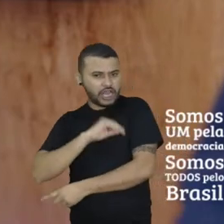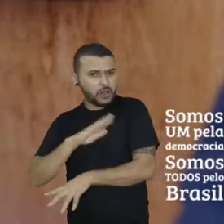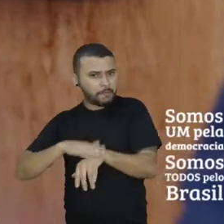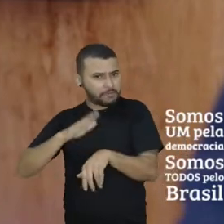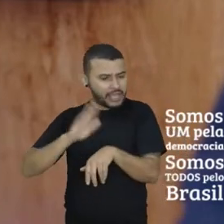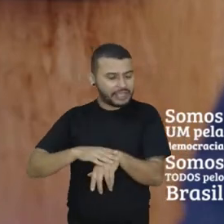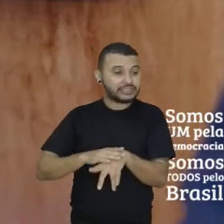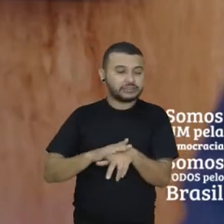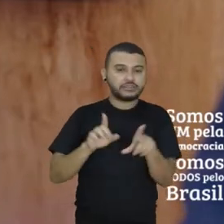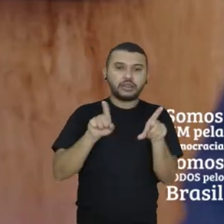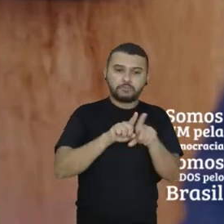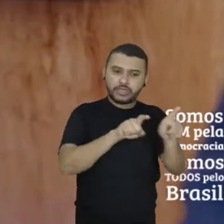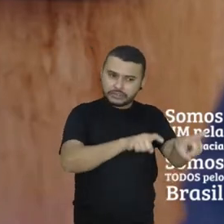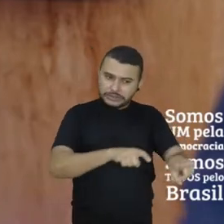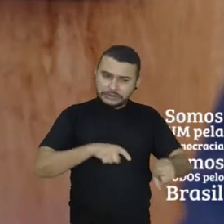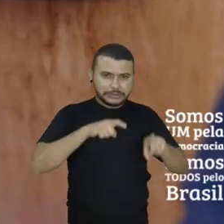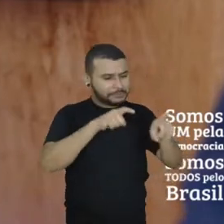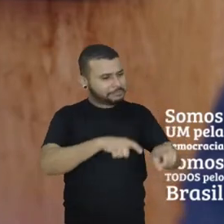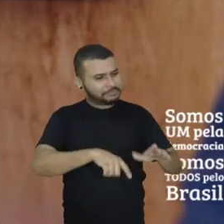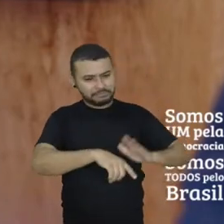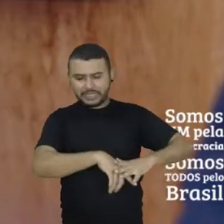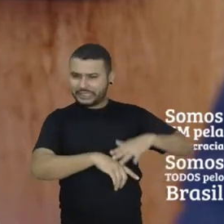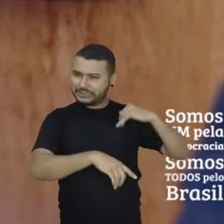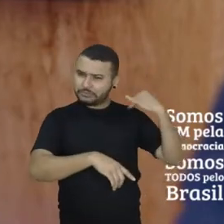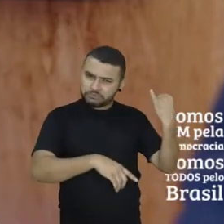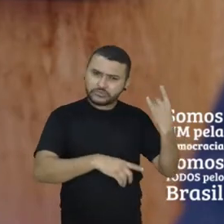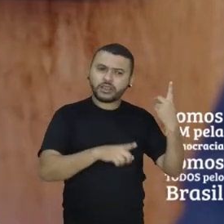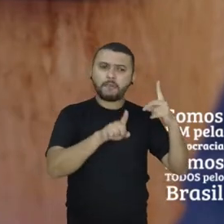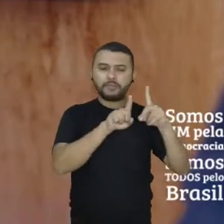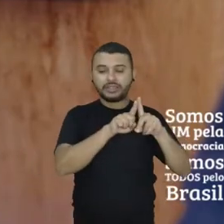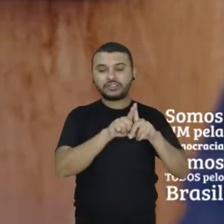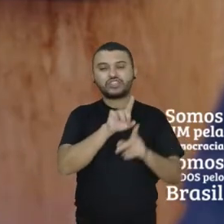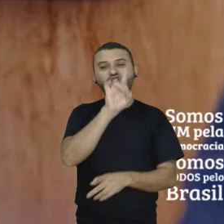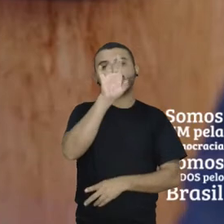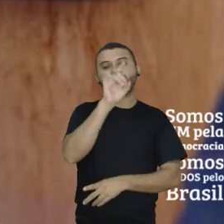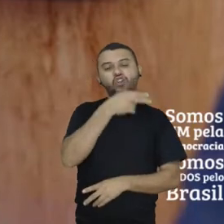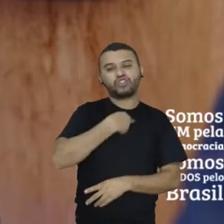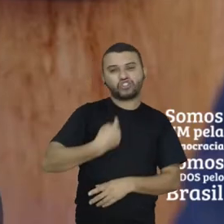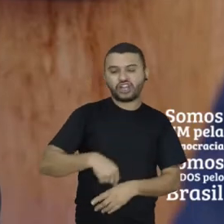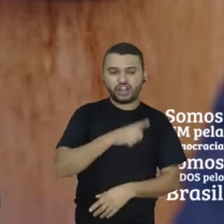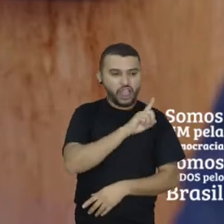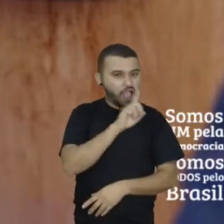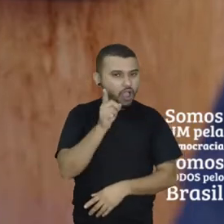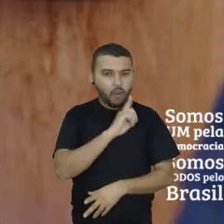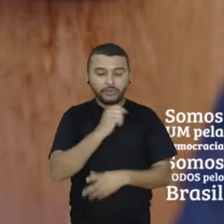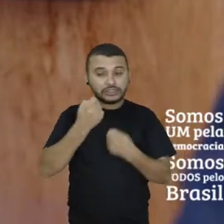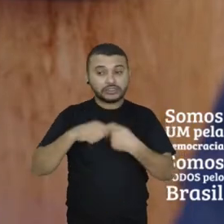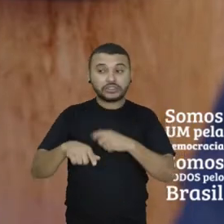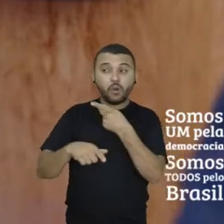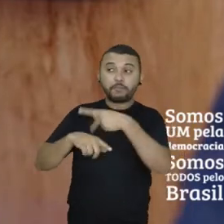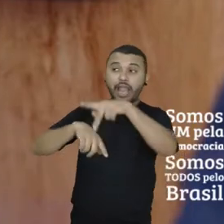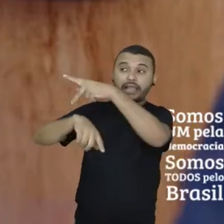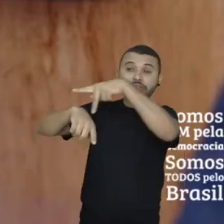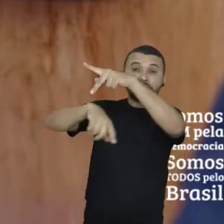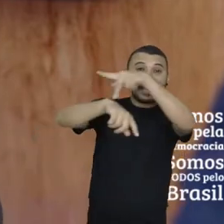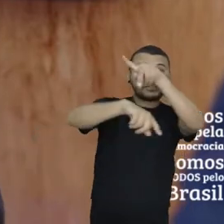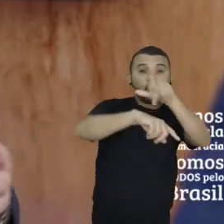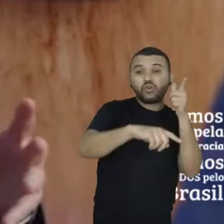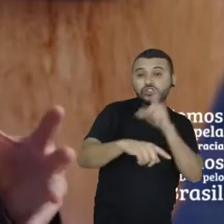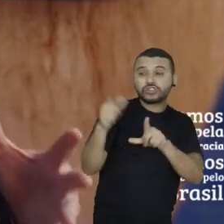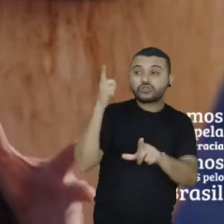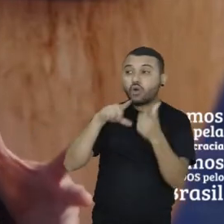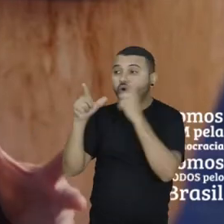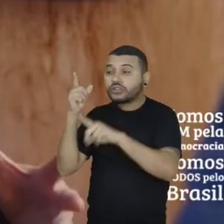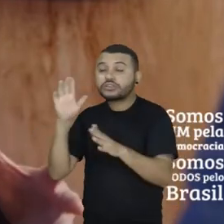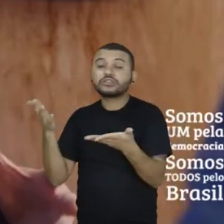O agronegócio é importantíssimo agora. Nós não podemos depender só da China. Precisa abrir mercado. Precisa abrir mercado.